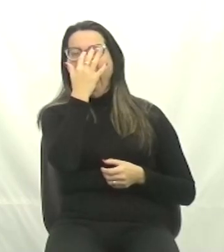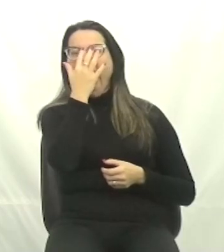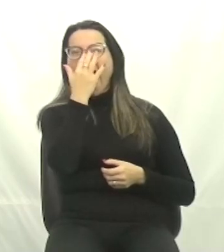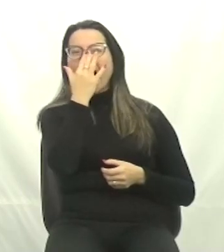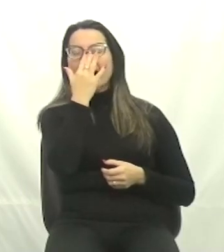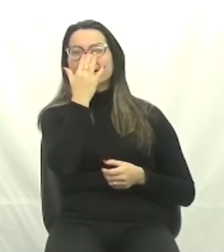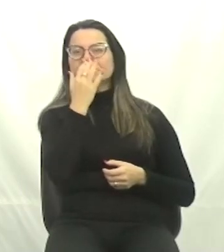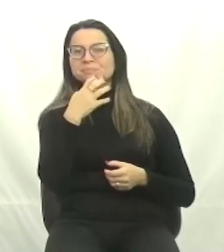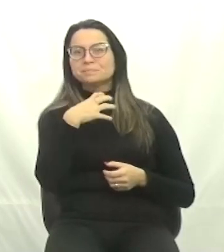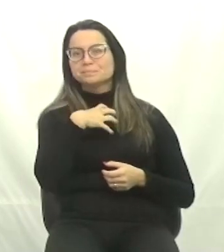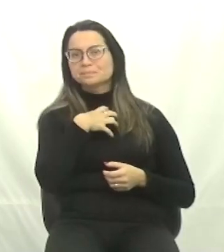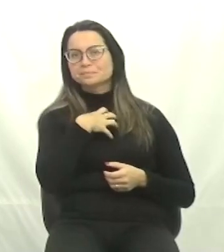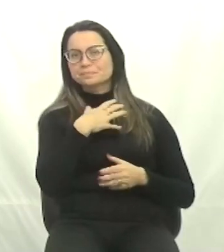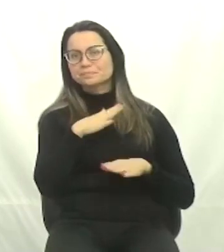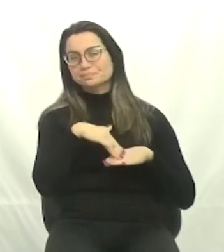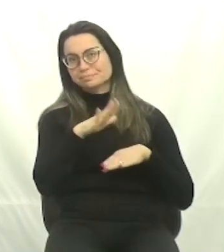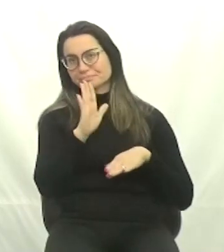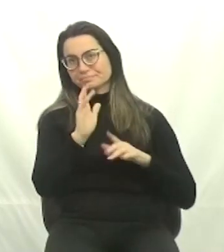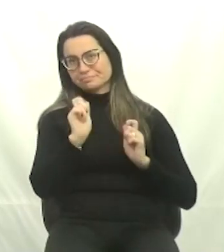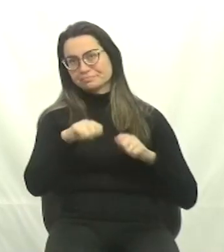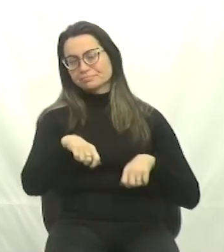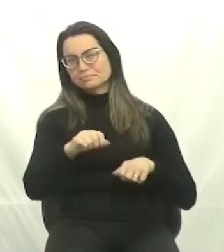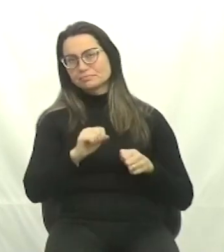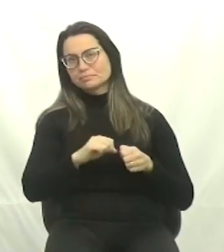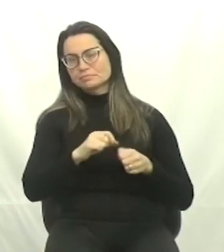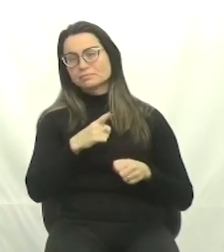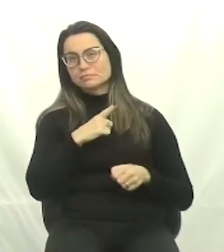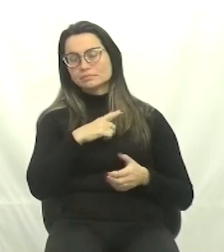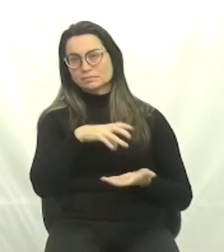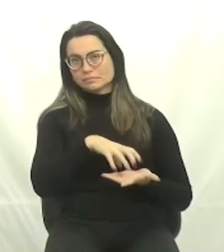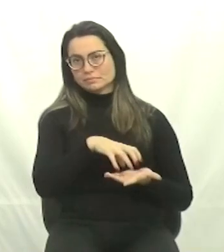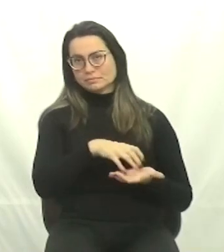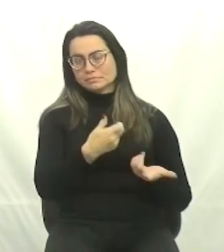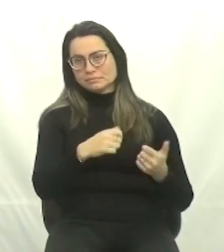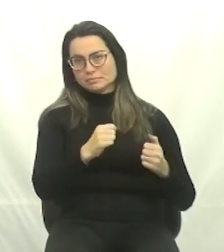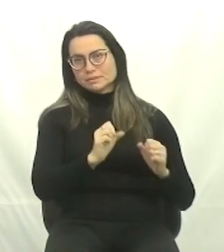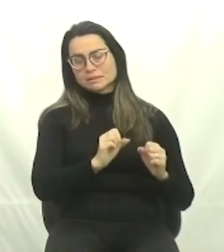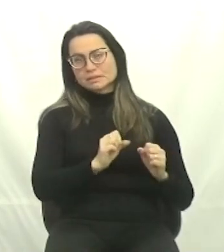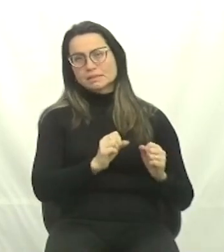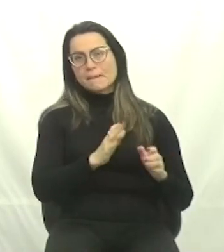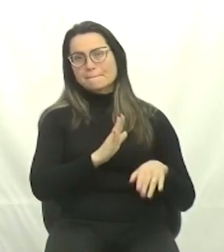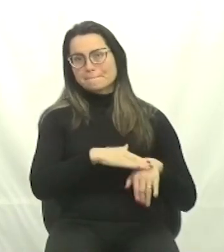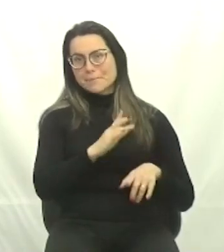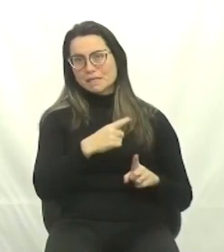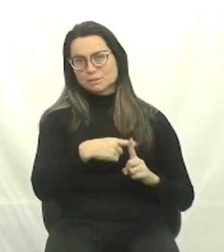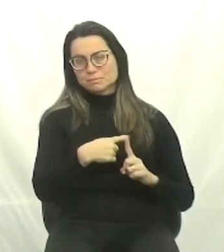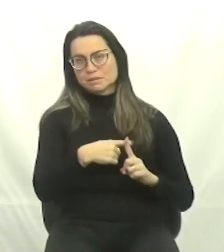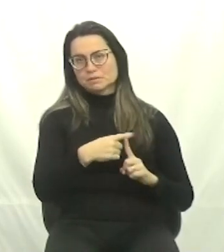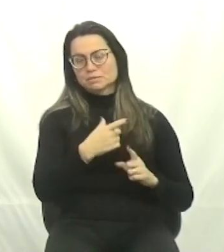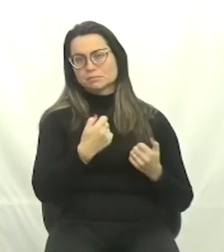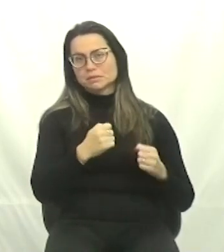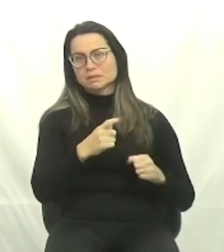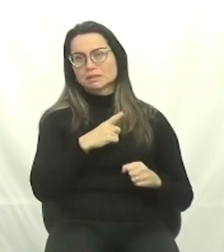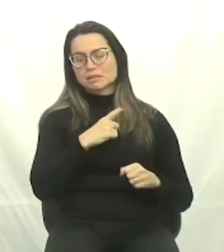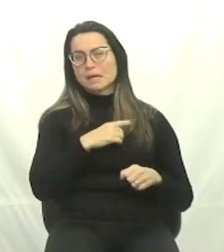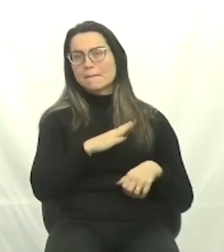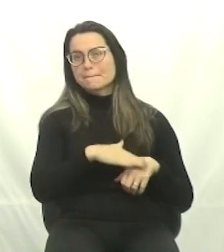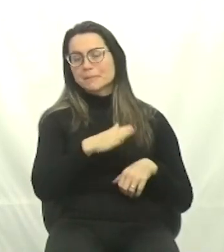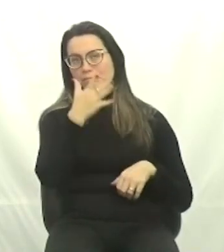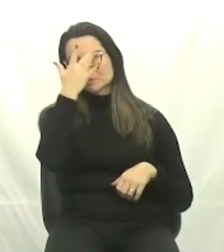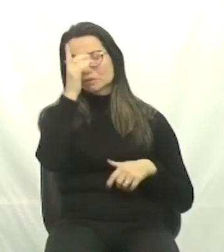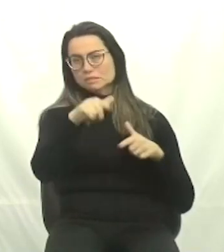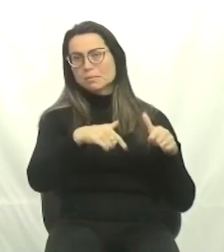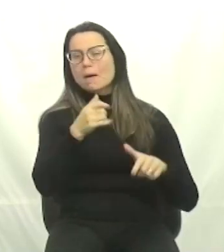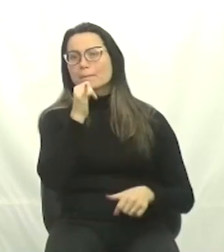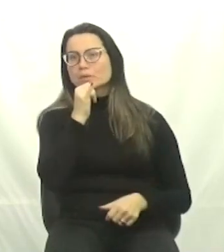que se pode fazer mais. Nós temos unidade que tem que ter um reforço médico. Tem que ter alguém que trabalhe lá na Mineira, na